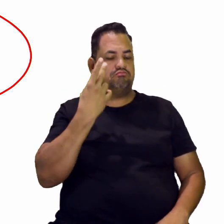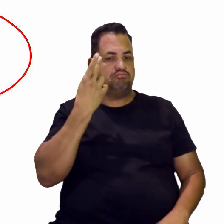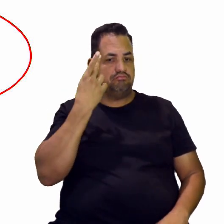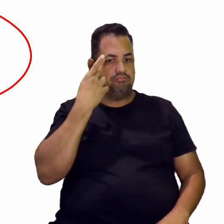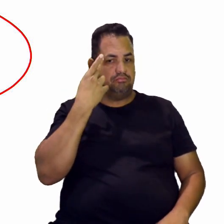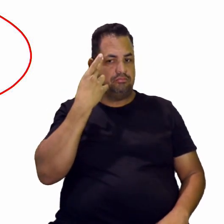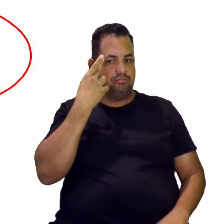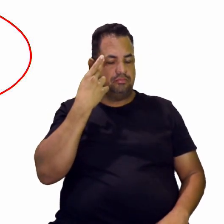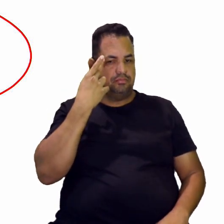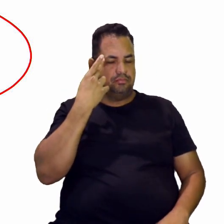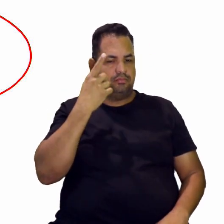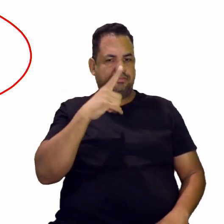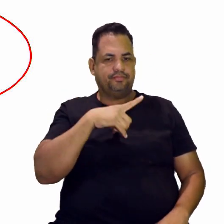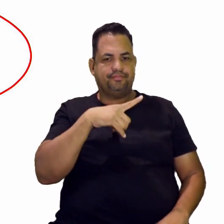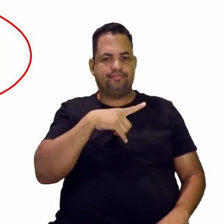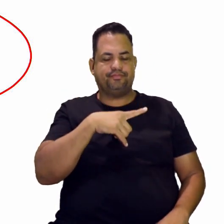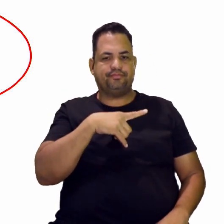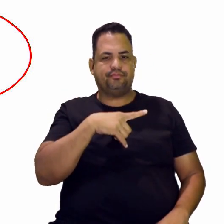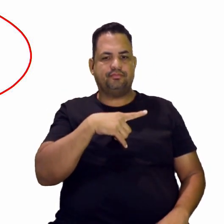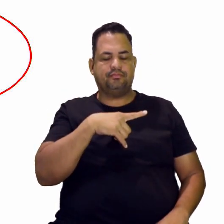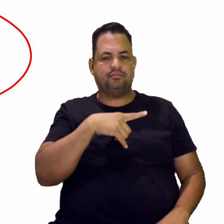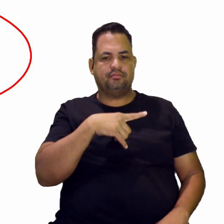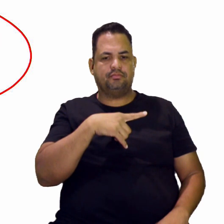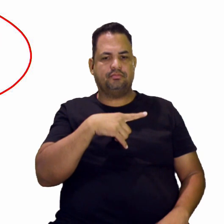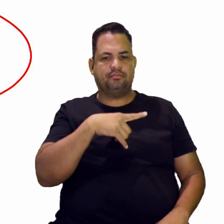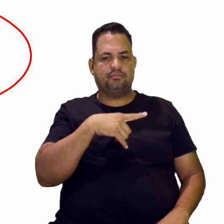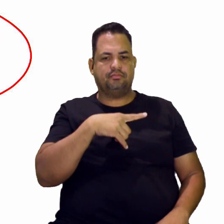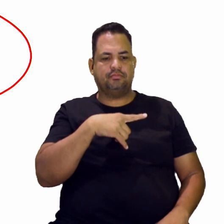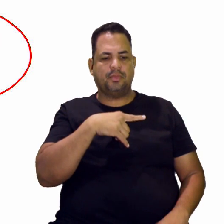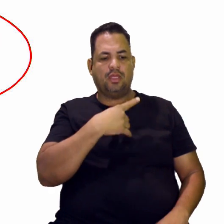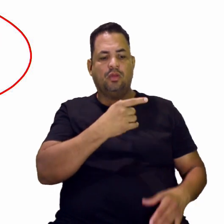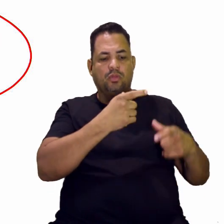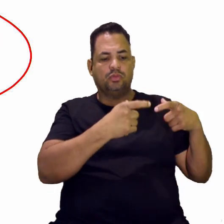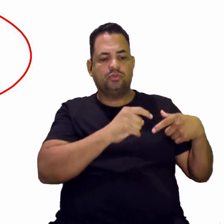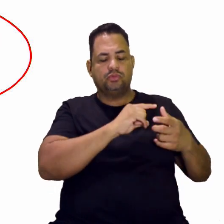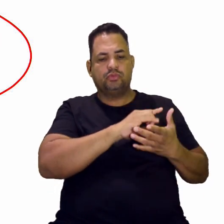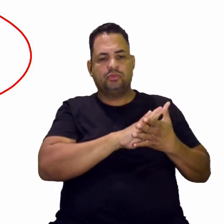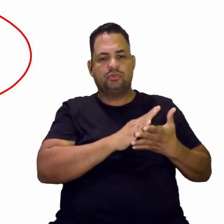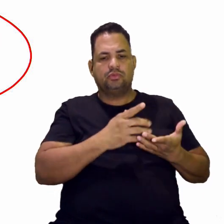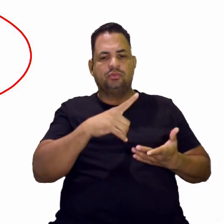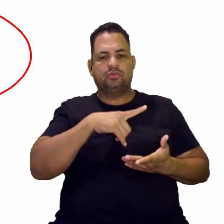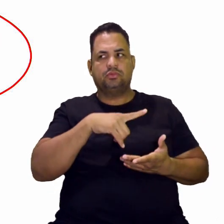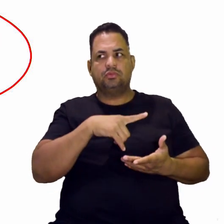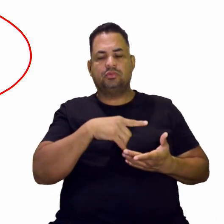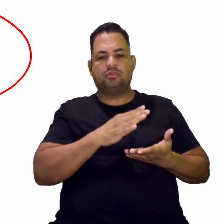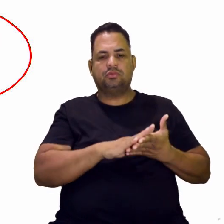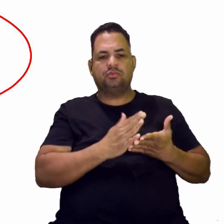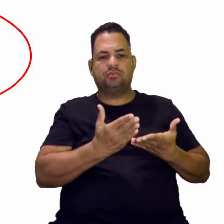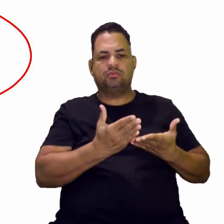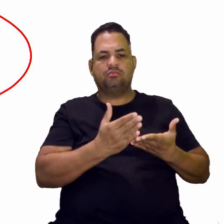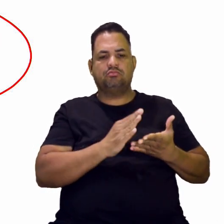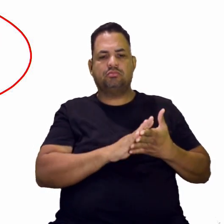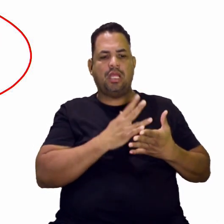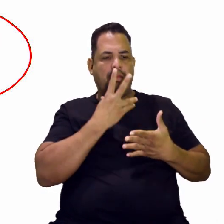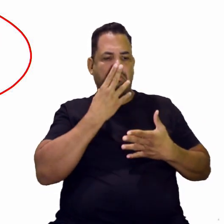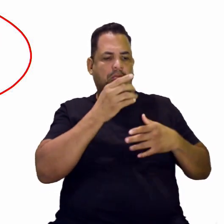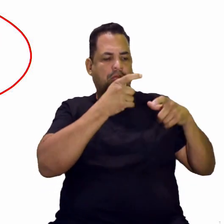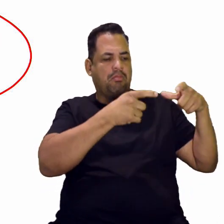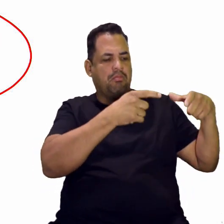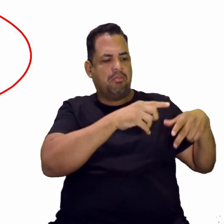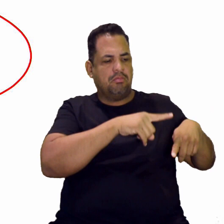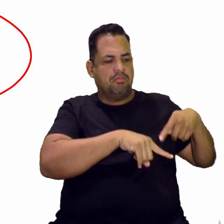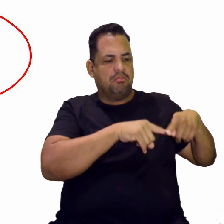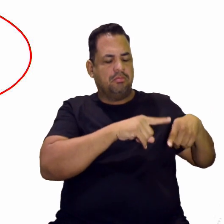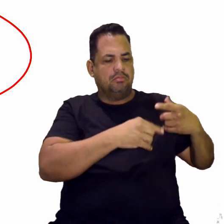geralmente, onde está esse elefante, lá no zoológico, tem elementos do hábitat